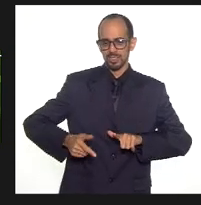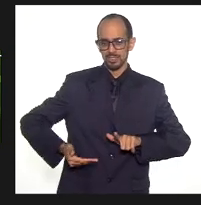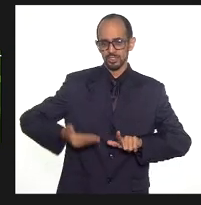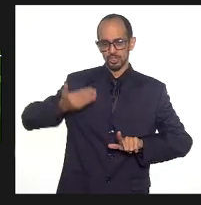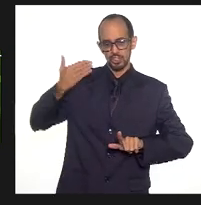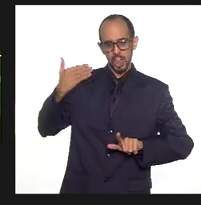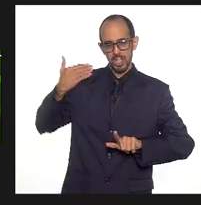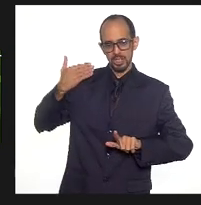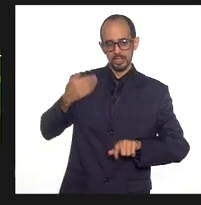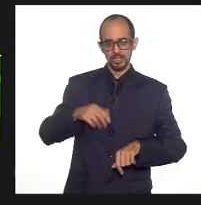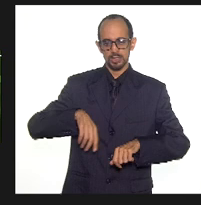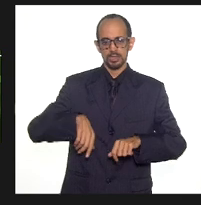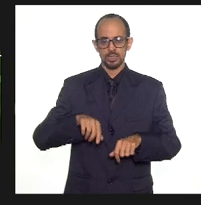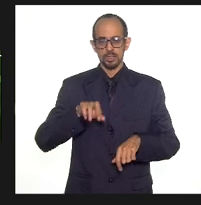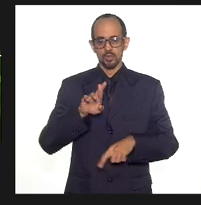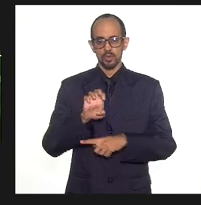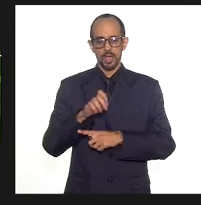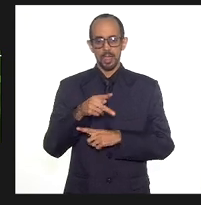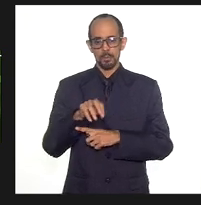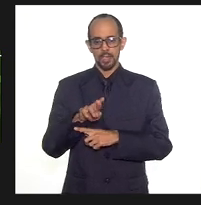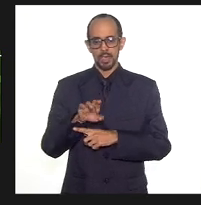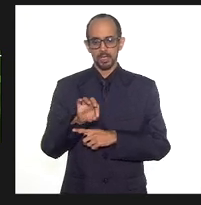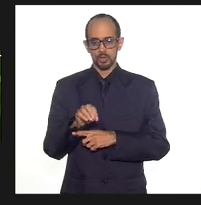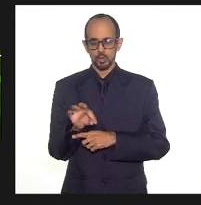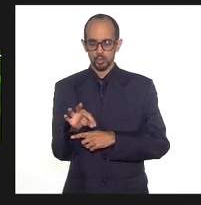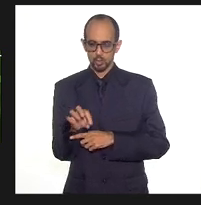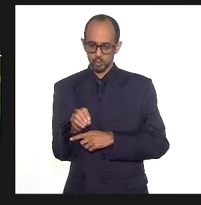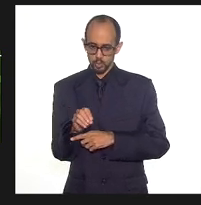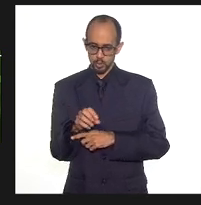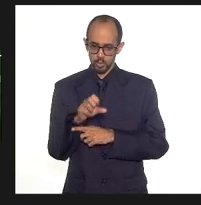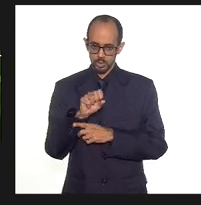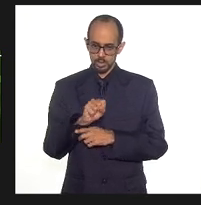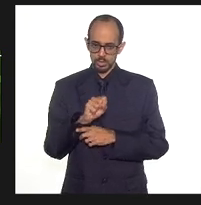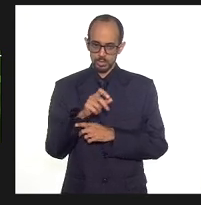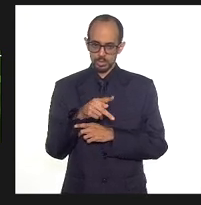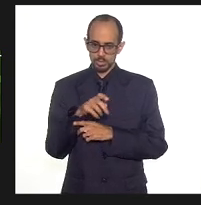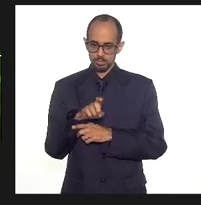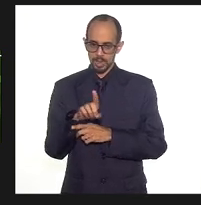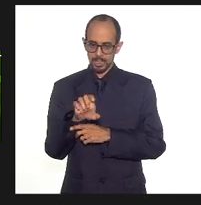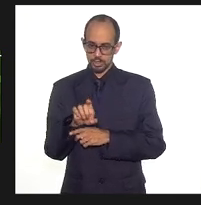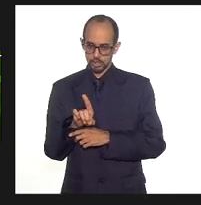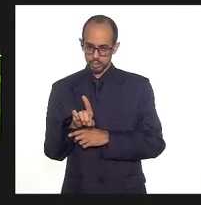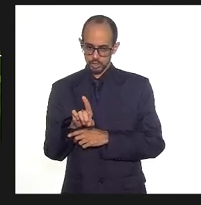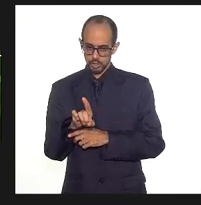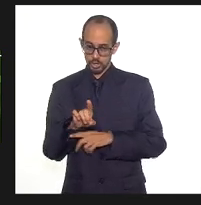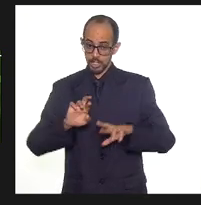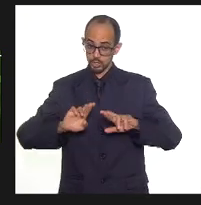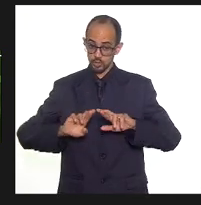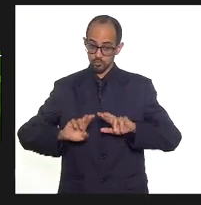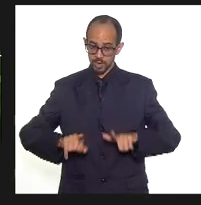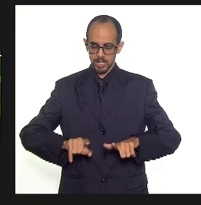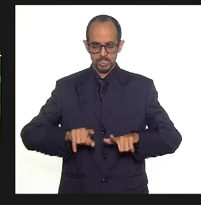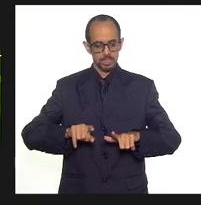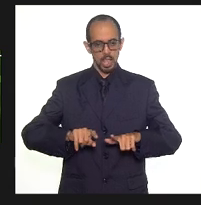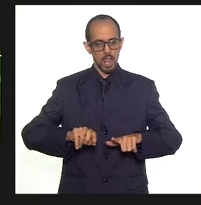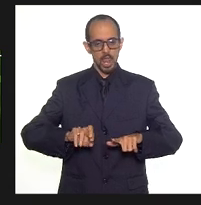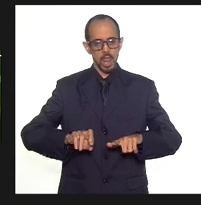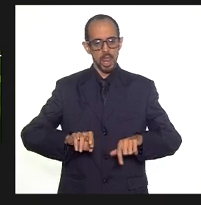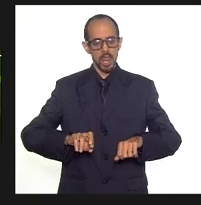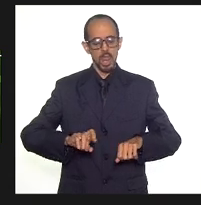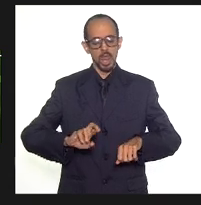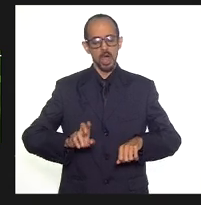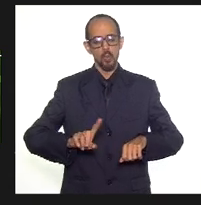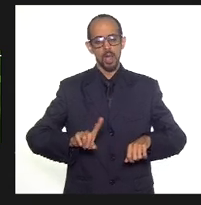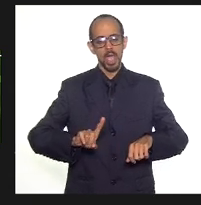SPED. No Repetro SPED, como o senhor sabe, a diferenciação ela se dá não em razão da